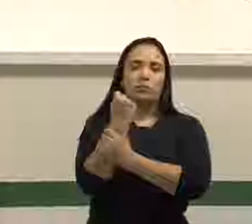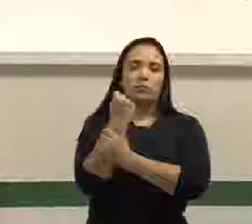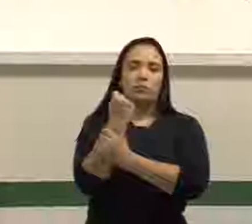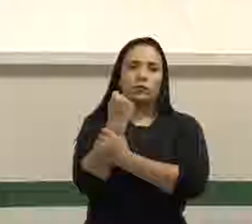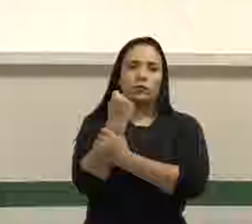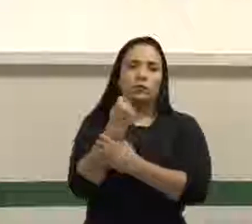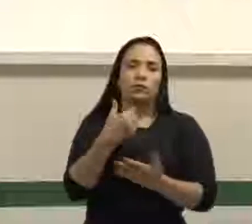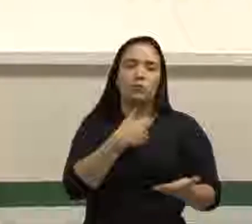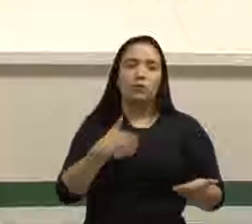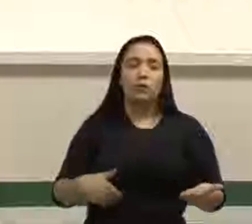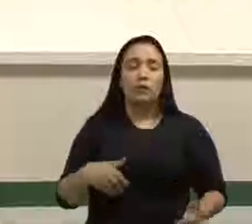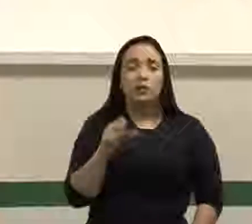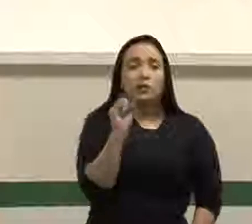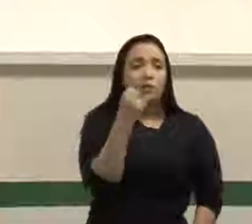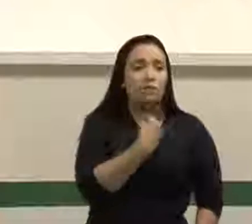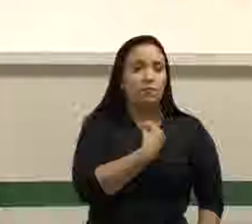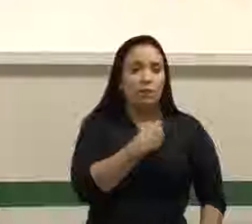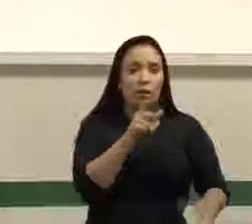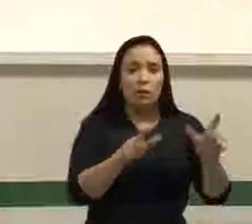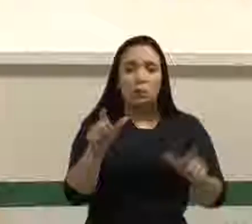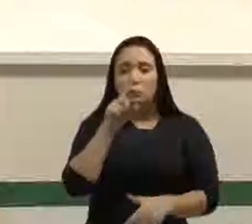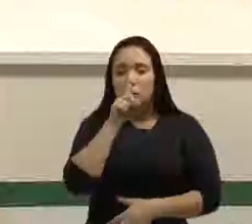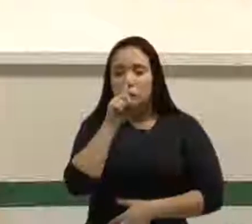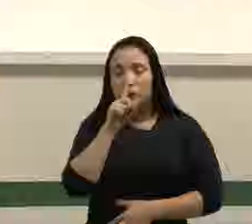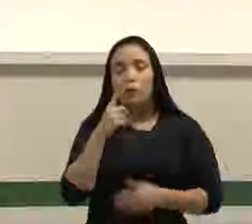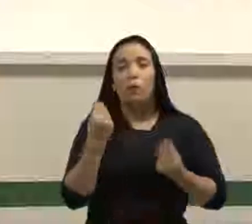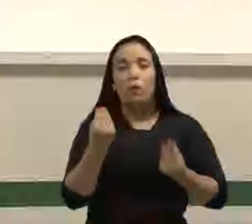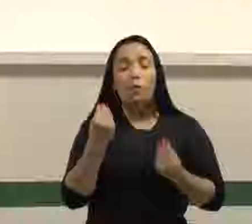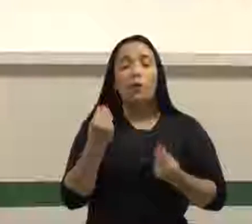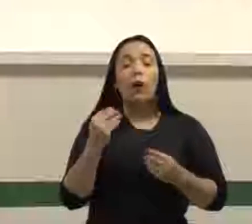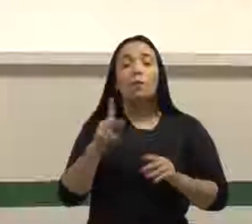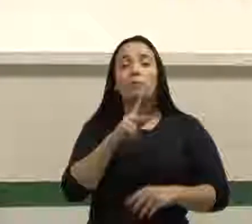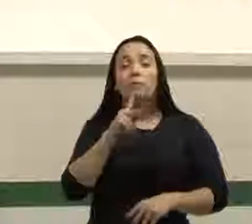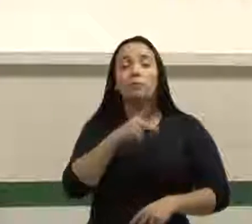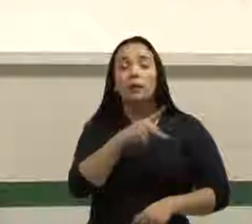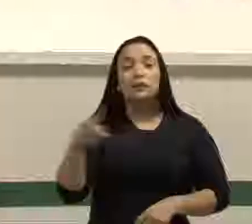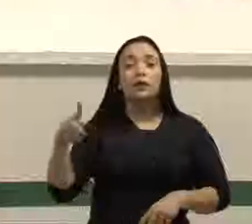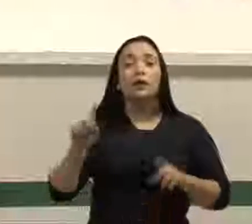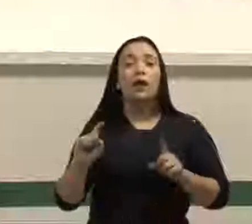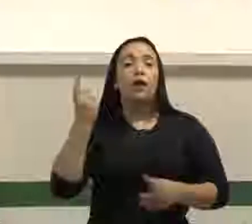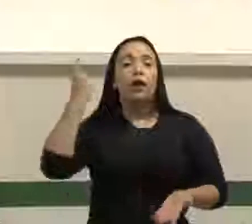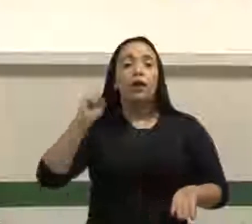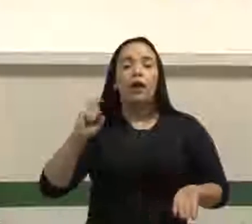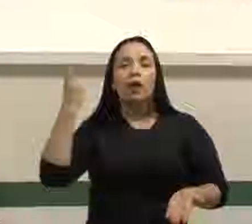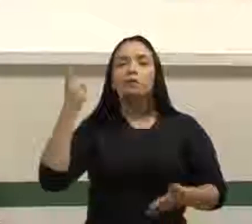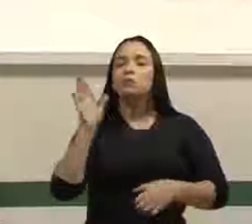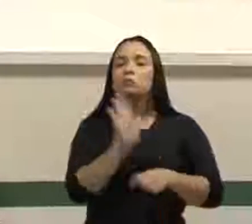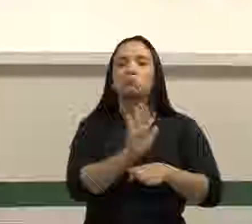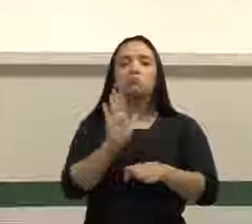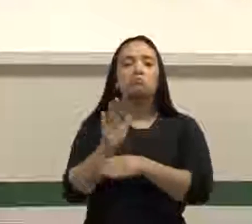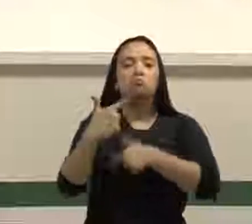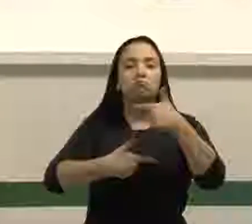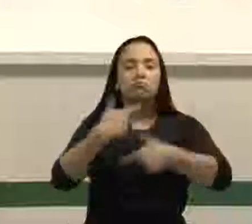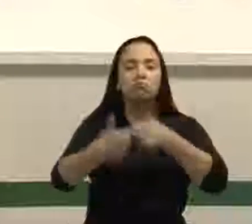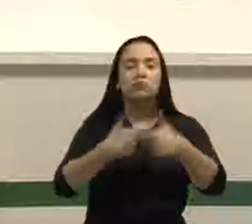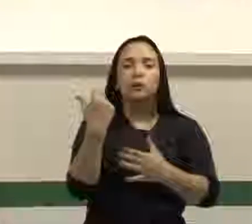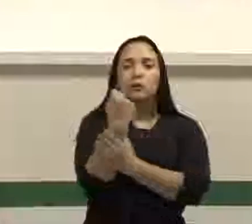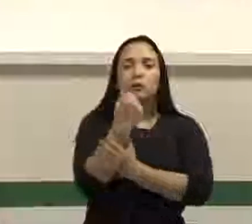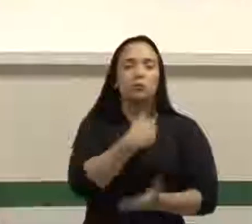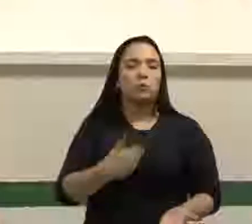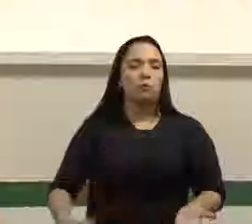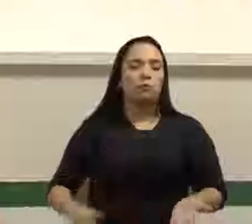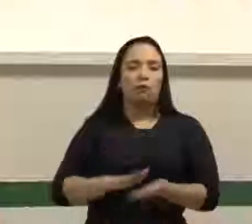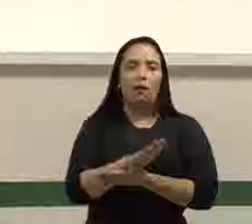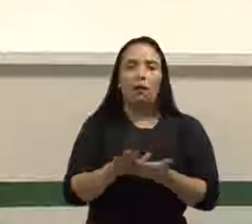alguém tem que cuidar. Todos os presidentes anteriores a esse, todos eles relaxaram com a segurança pública, ou